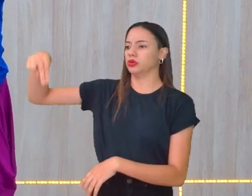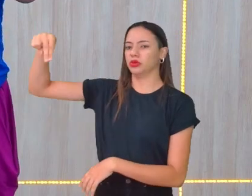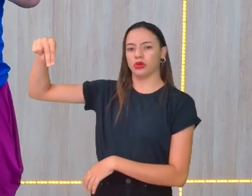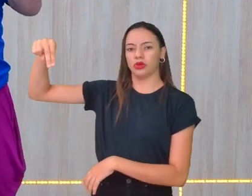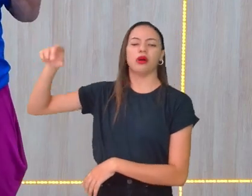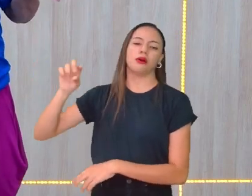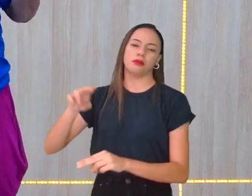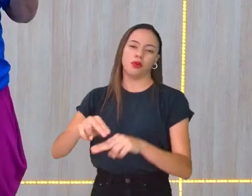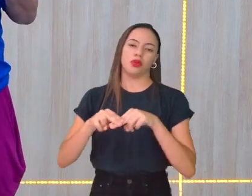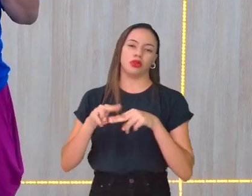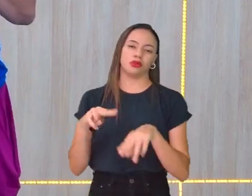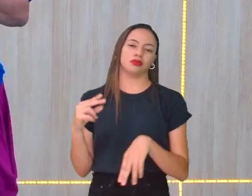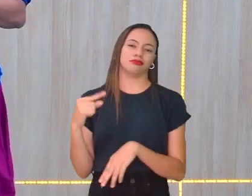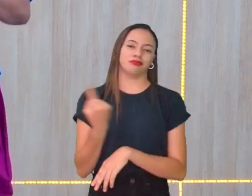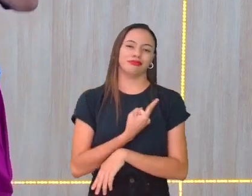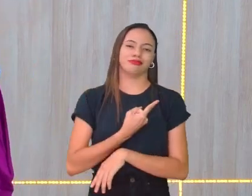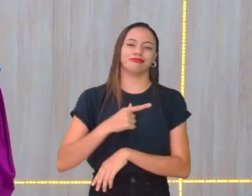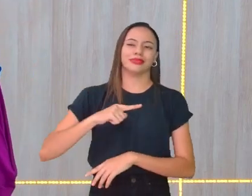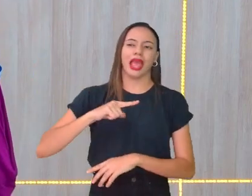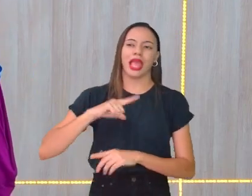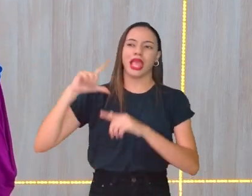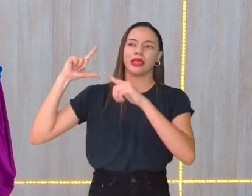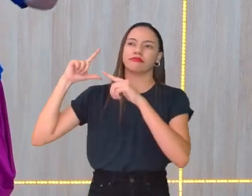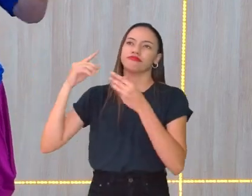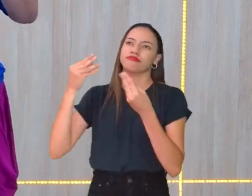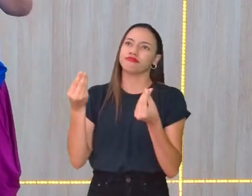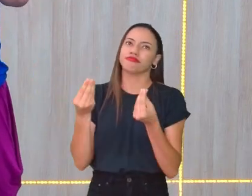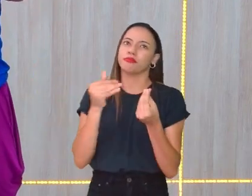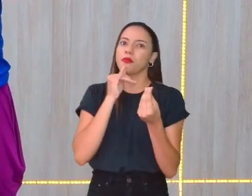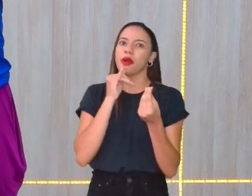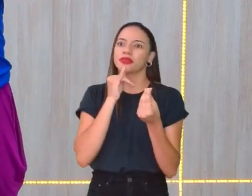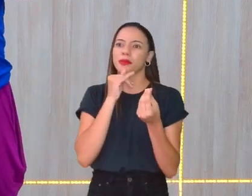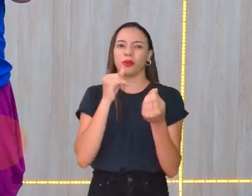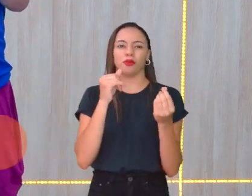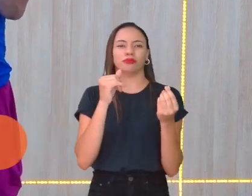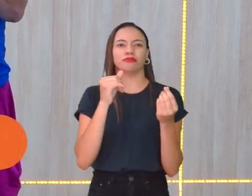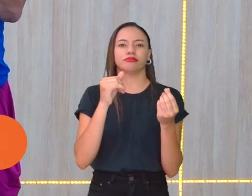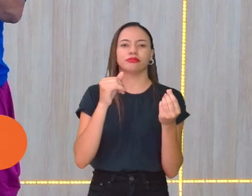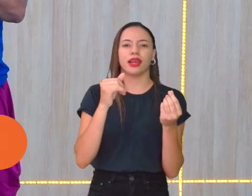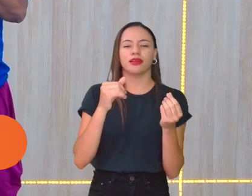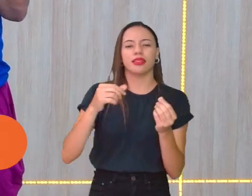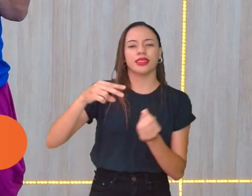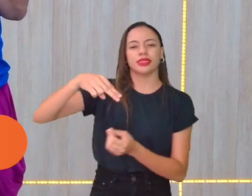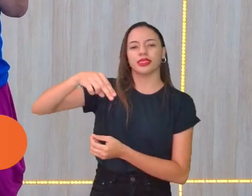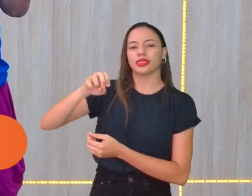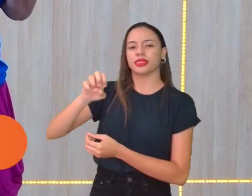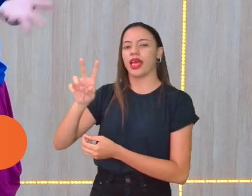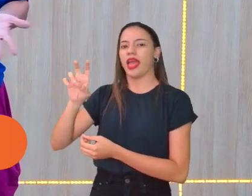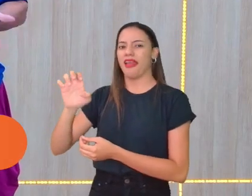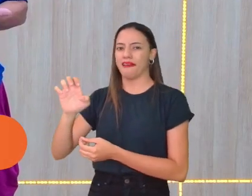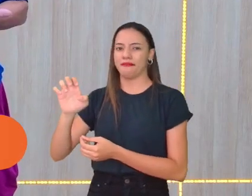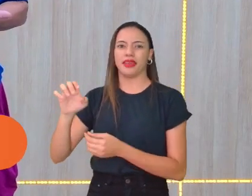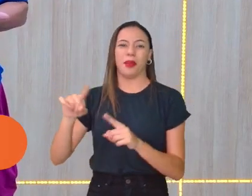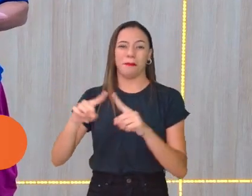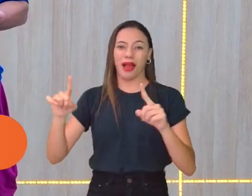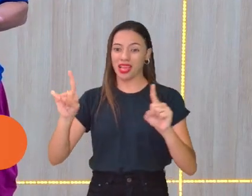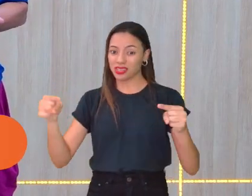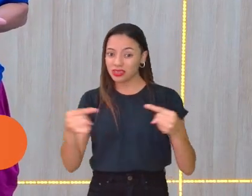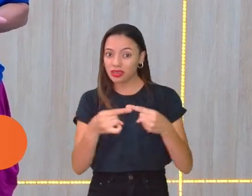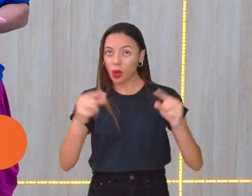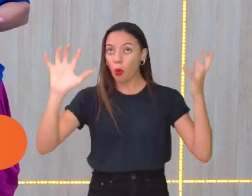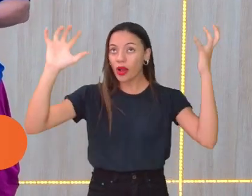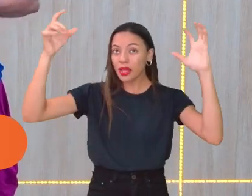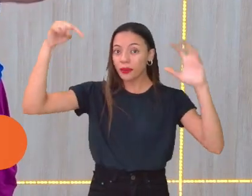neve, do frio, né, do algodão, dos floquinhos de neve, mas que não tem nada a ver com o nosso